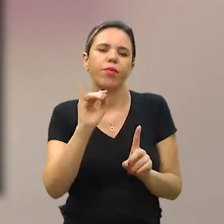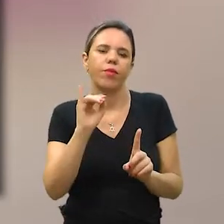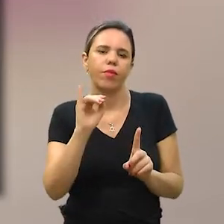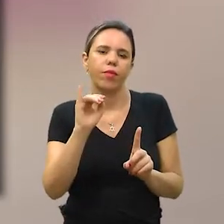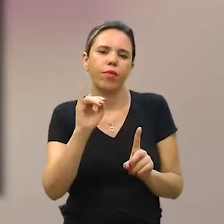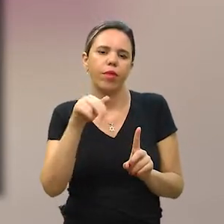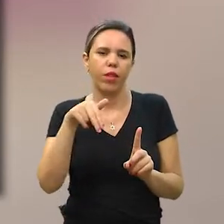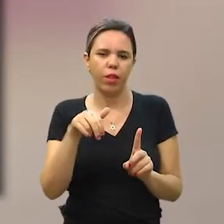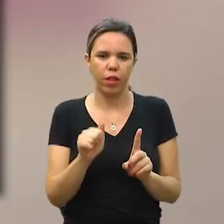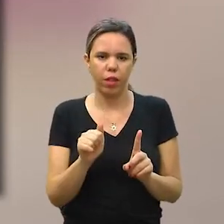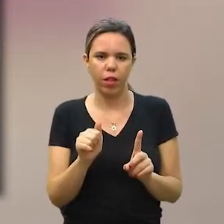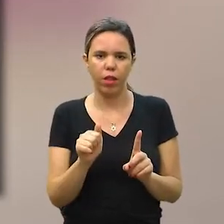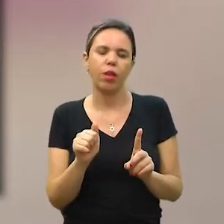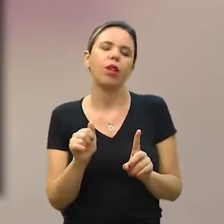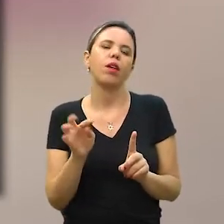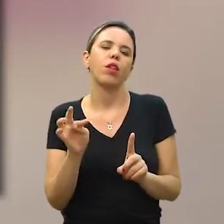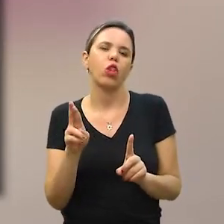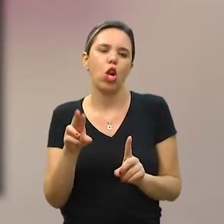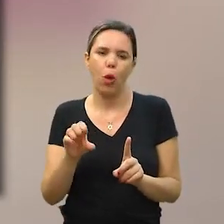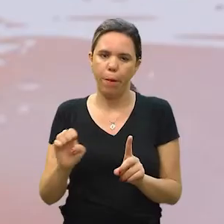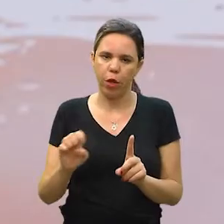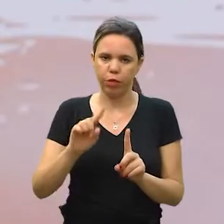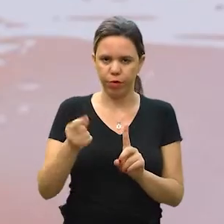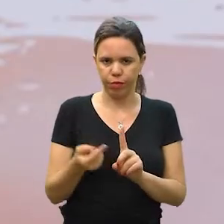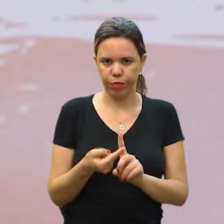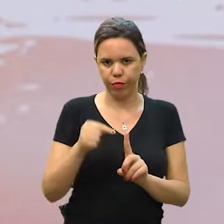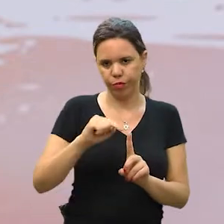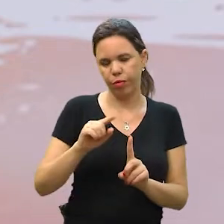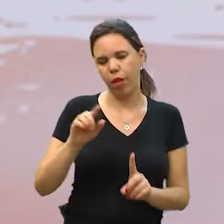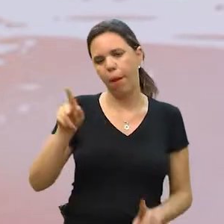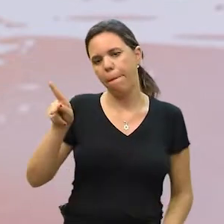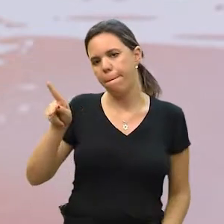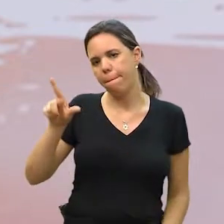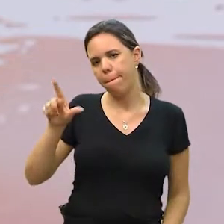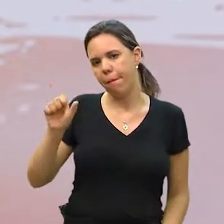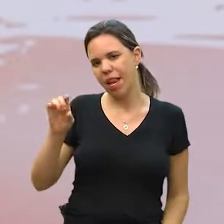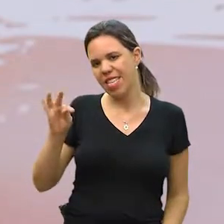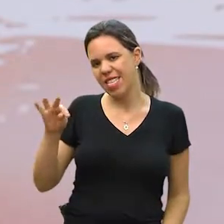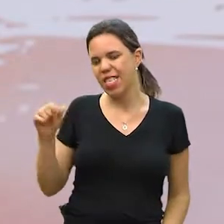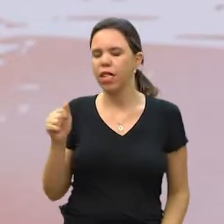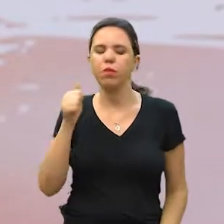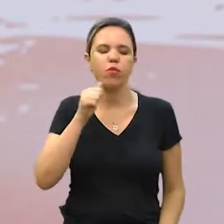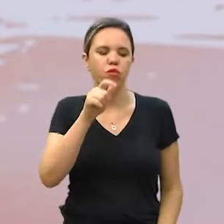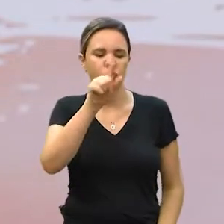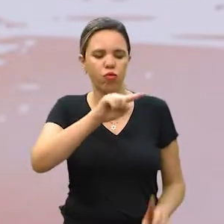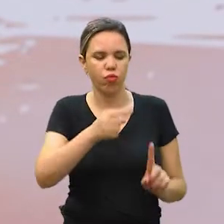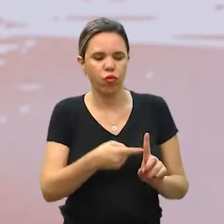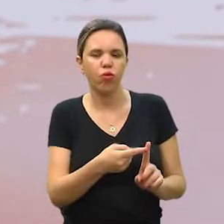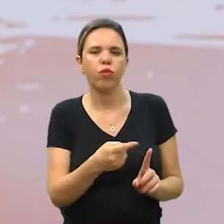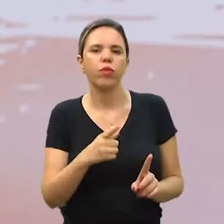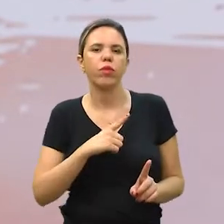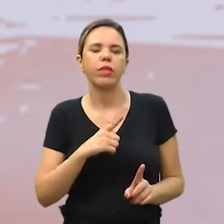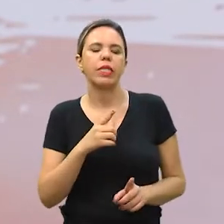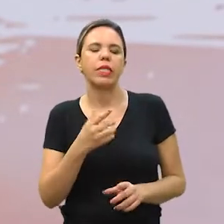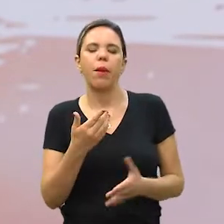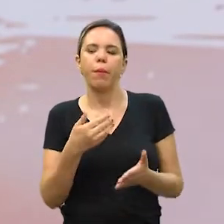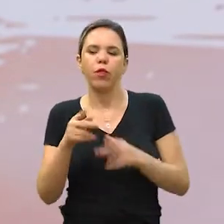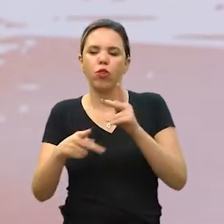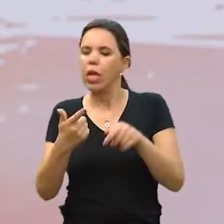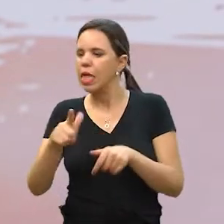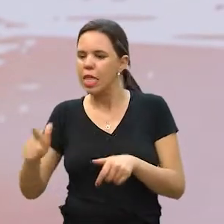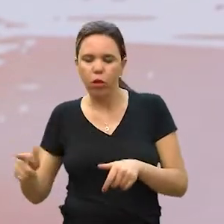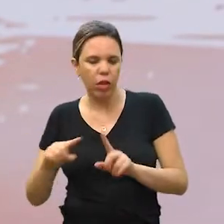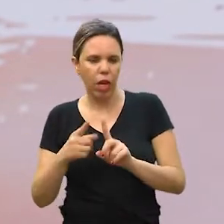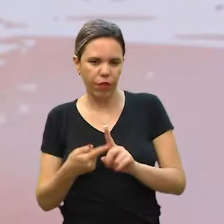trombose placentária, não é? E as pessoas, pessoa comum, não estou grávida, pode ter a trombose em